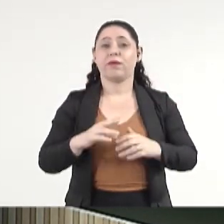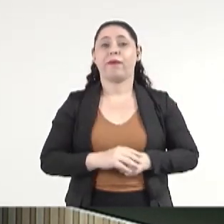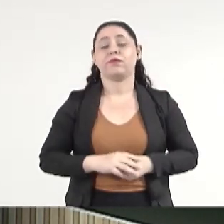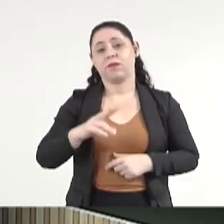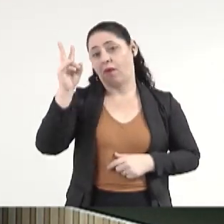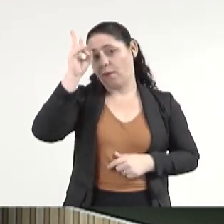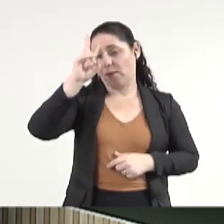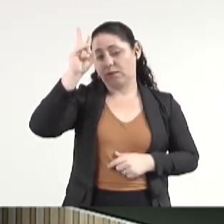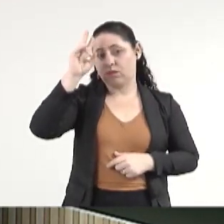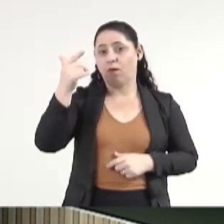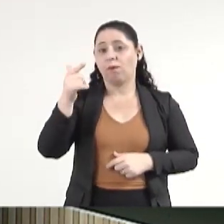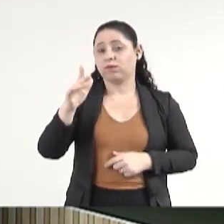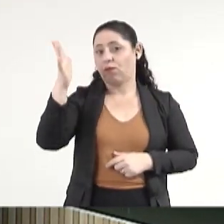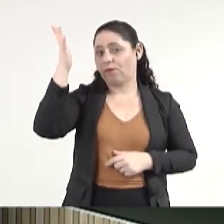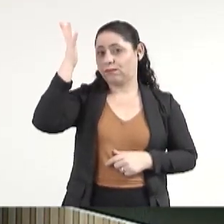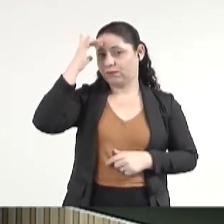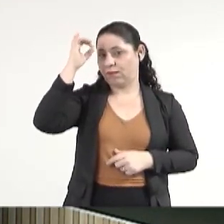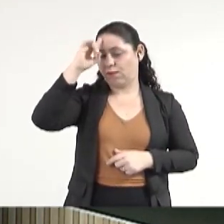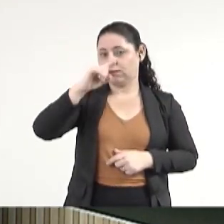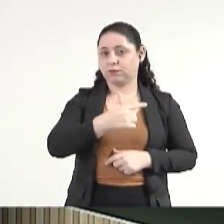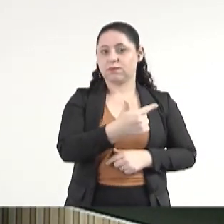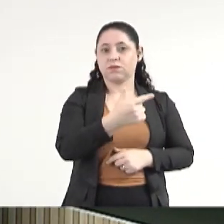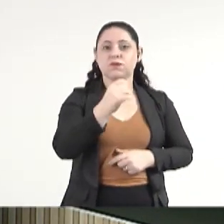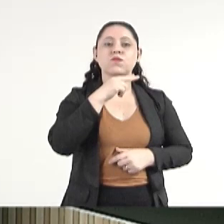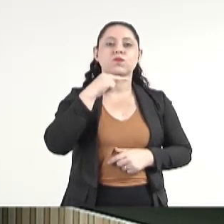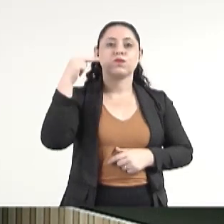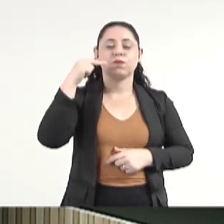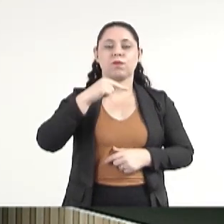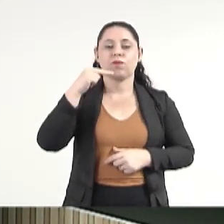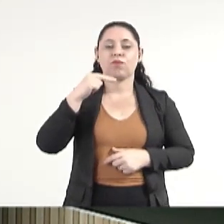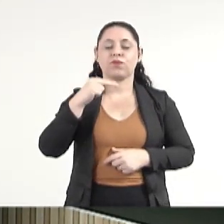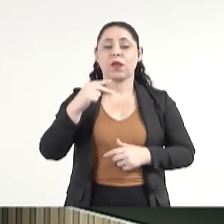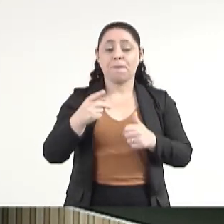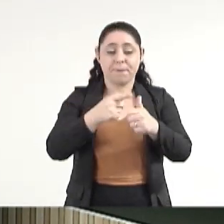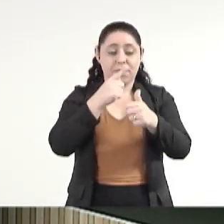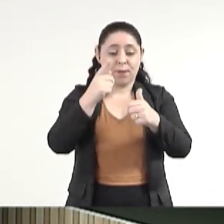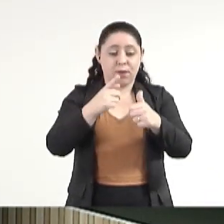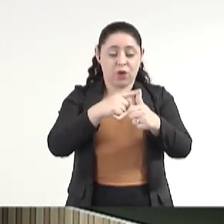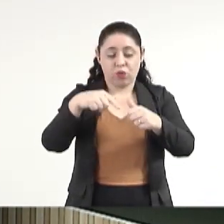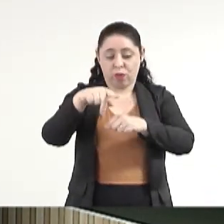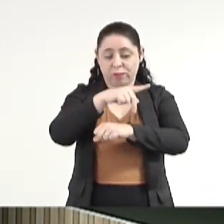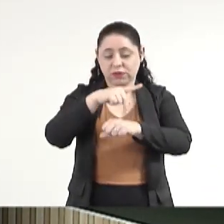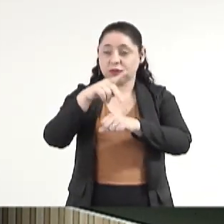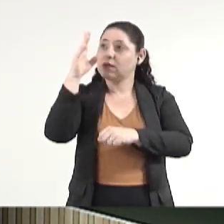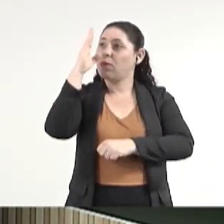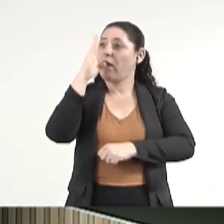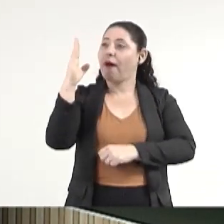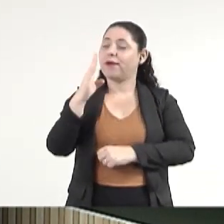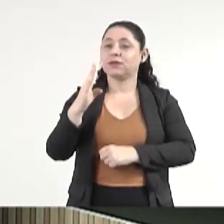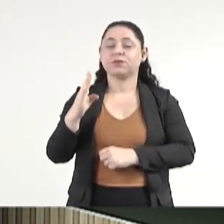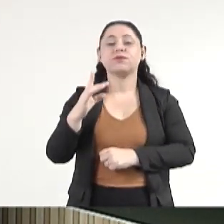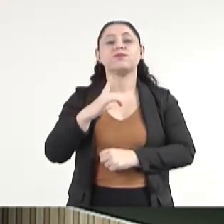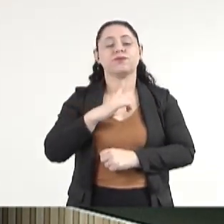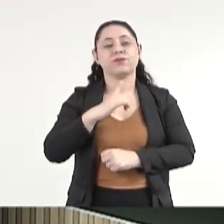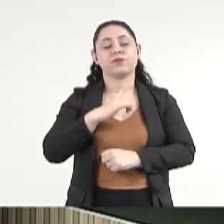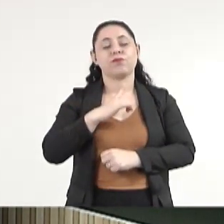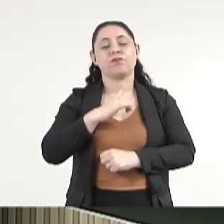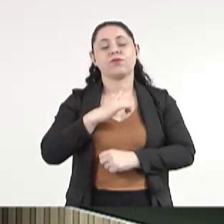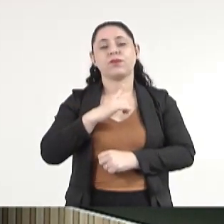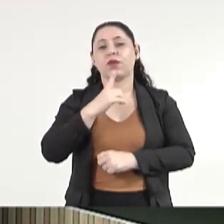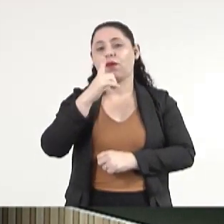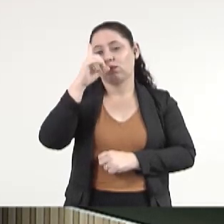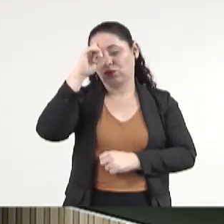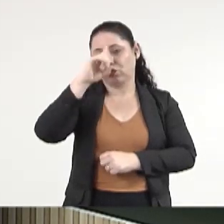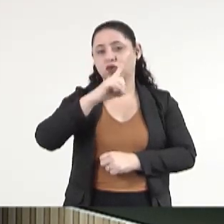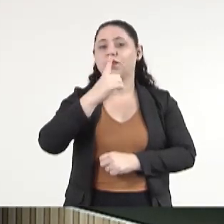semana. Lembrando, mais uma vez, amanhã, dia 20 de novembro, pela primeira vez, o Brasil vai ter o